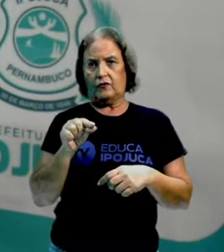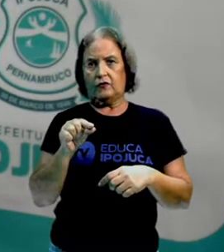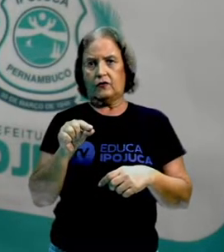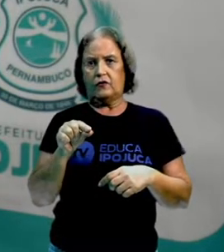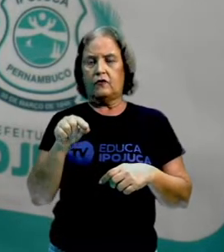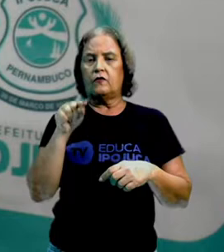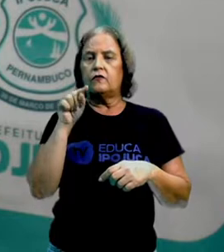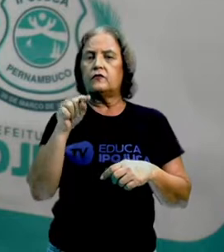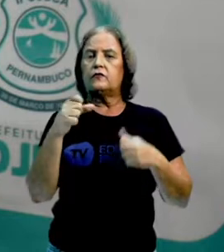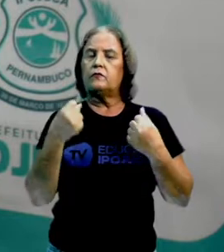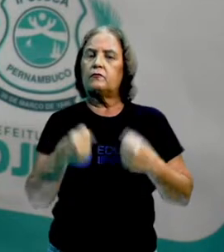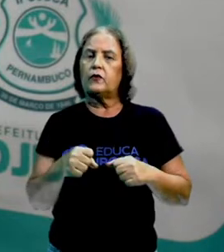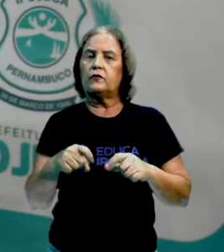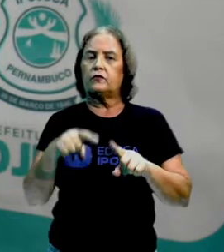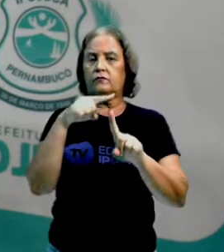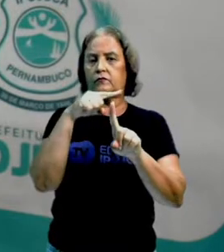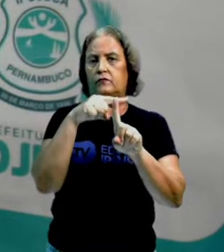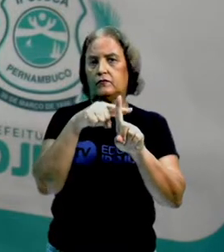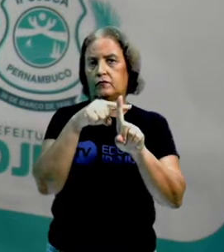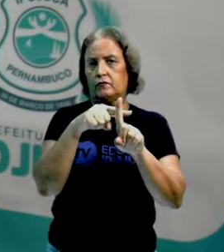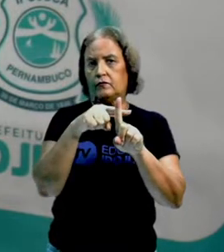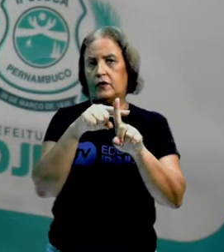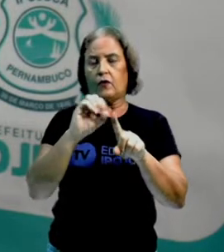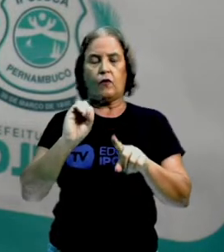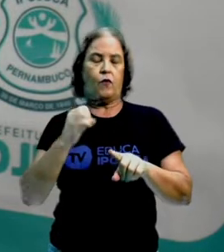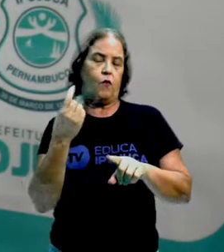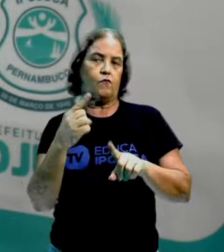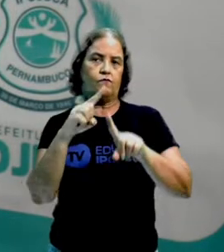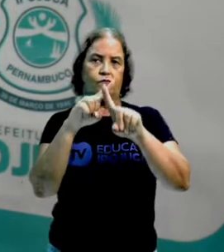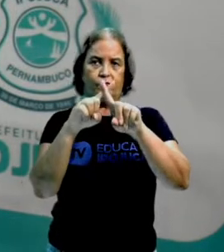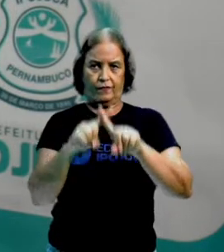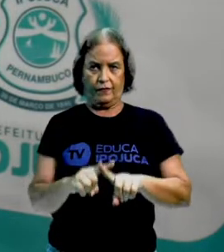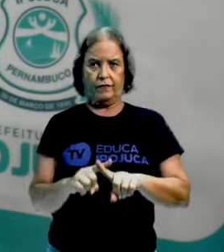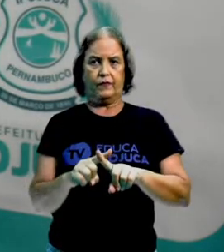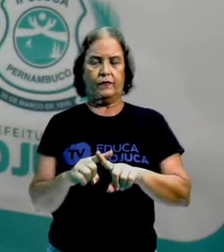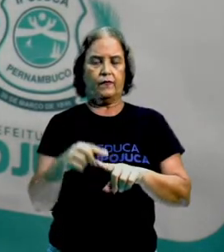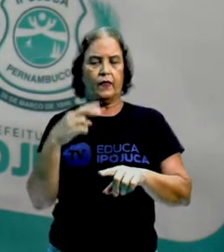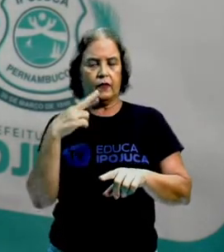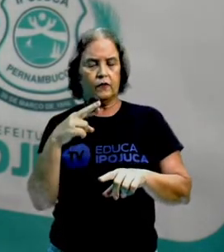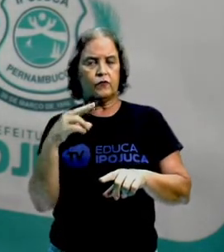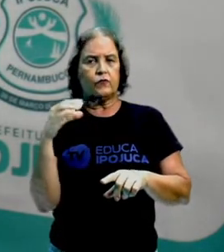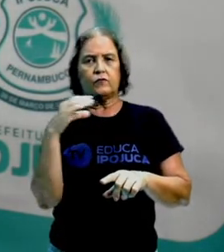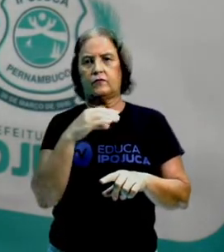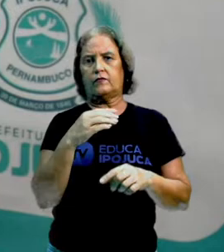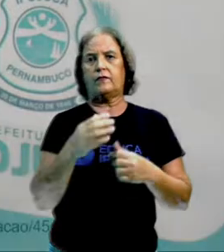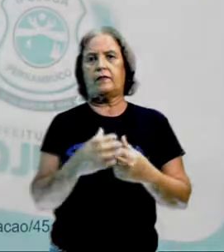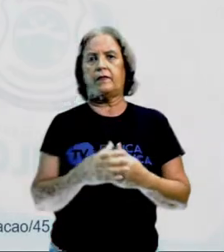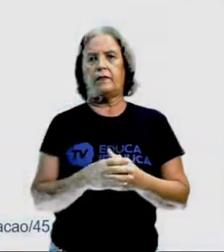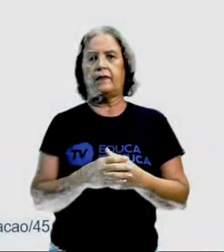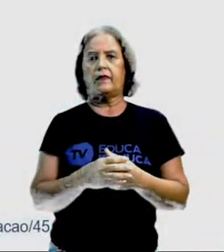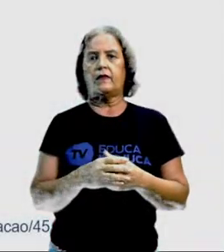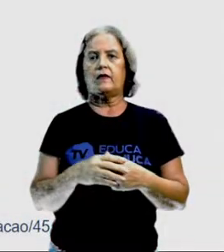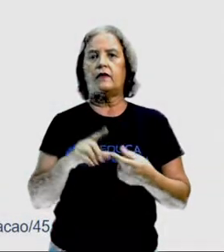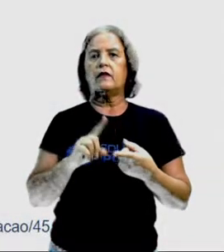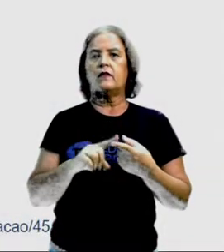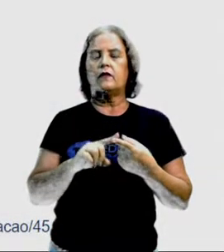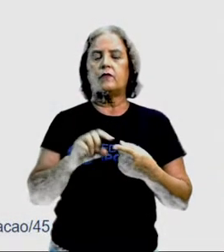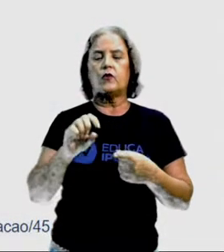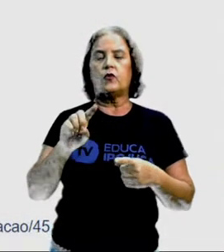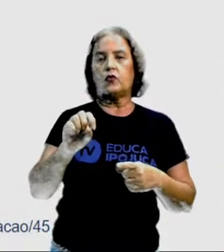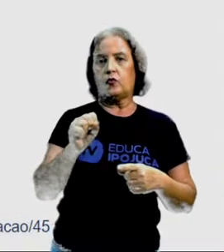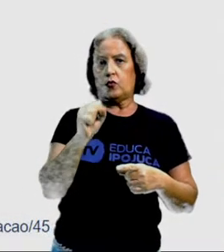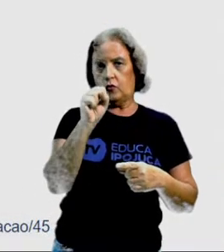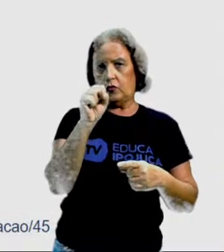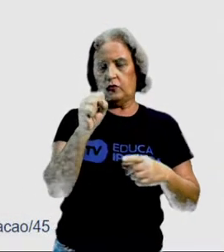ou seja, de soma, ou também de multiplicação, para que tenha um resultado mais imediato. Ainda 8 caixas que cabem